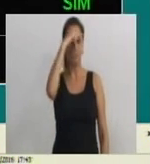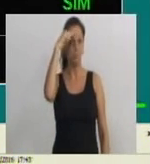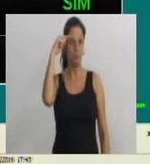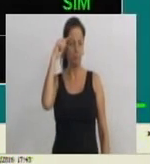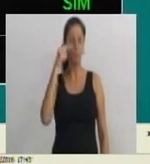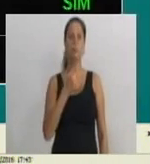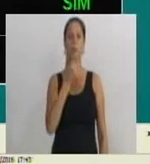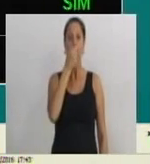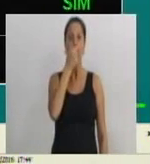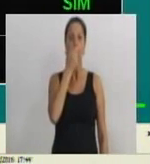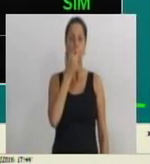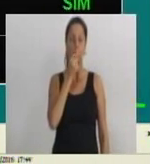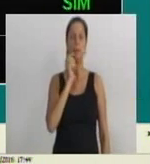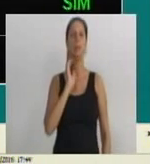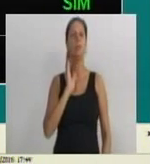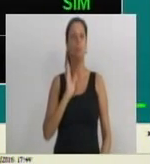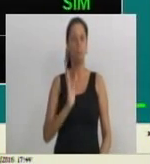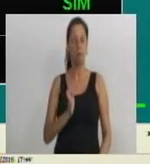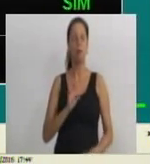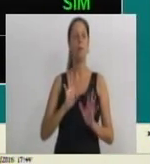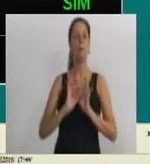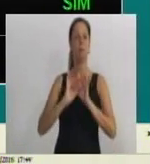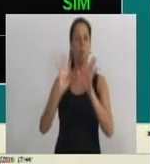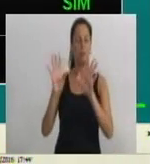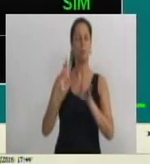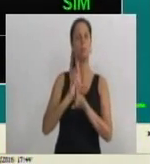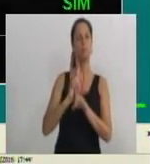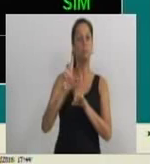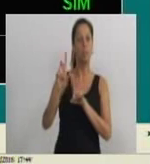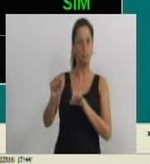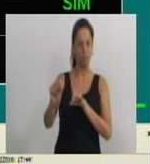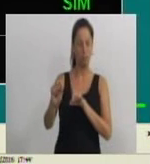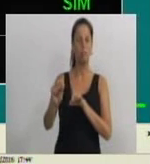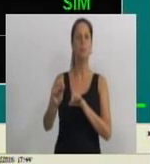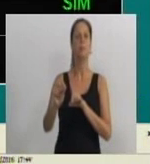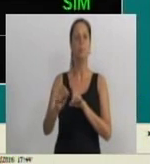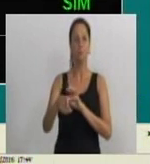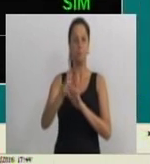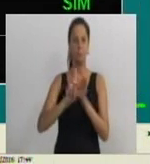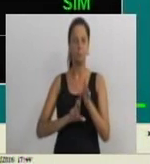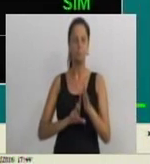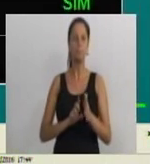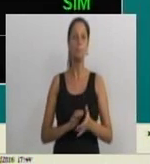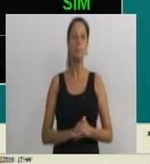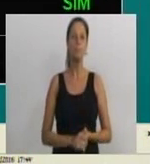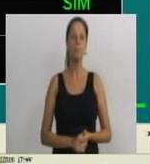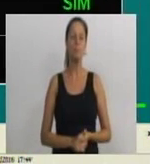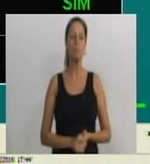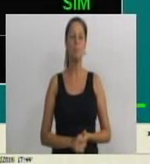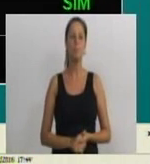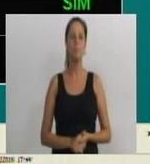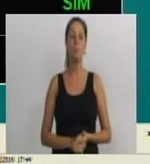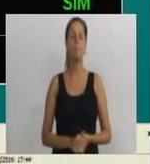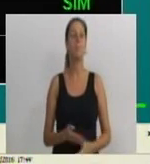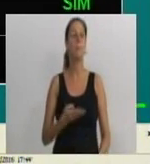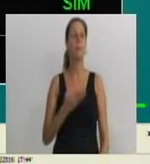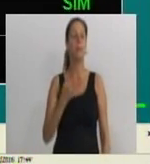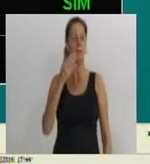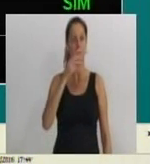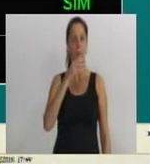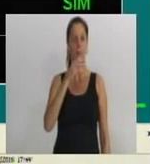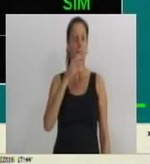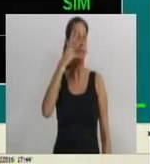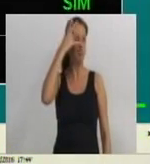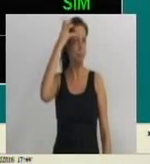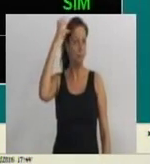têm autorização de saída temporária. Vereador Beto, já definitiva, e Ivan, Marcos da Rosa